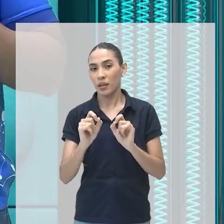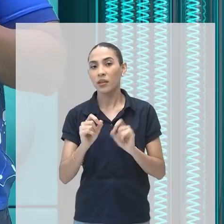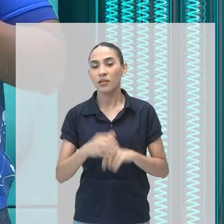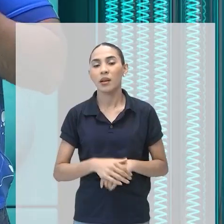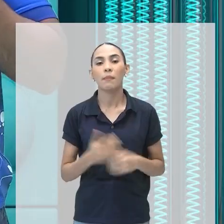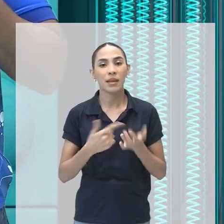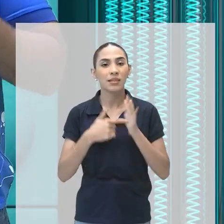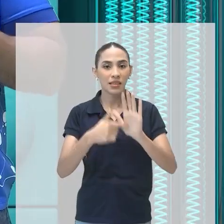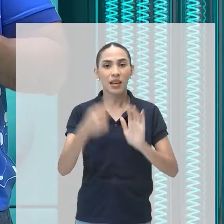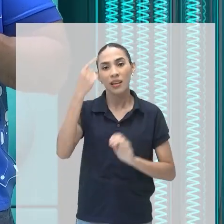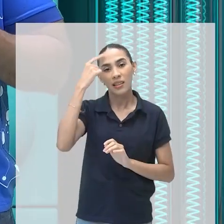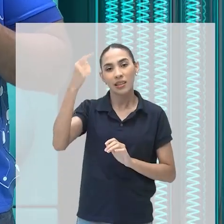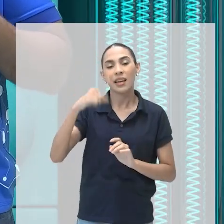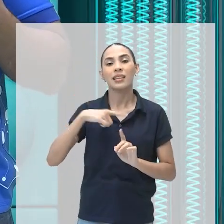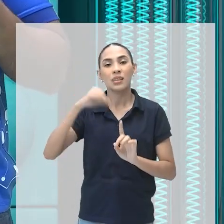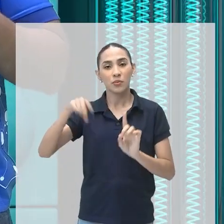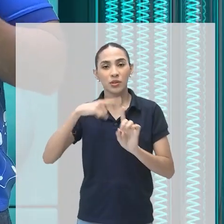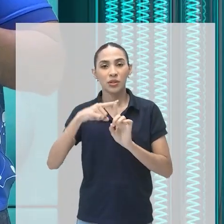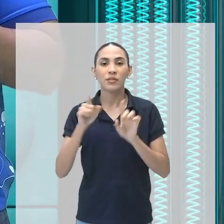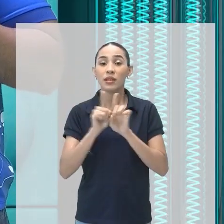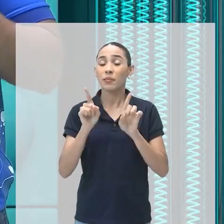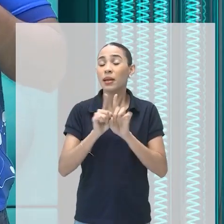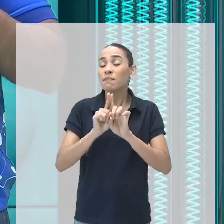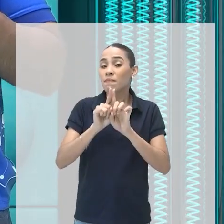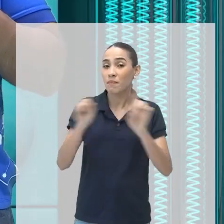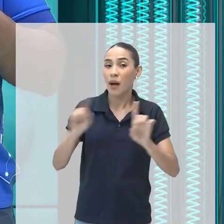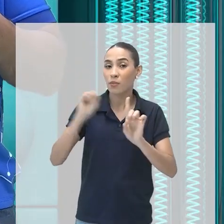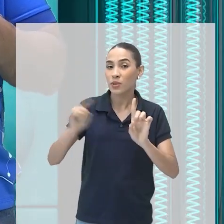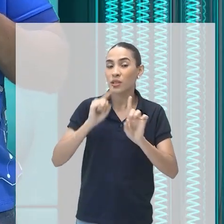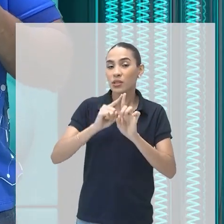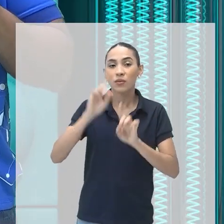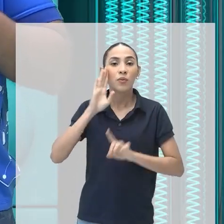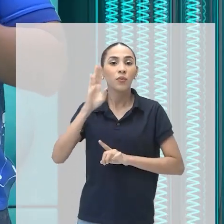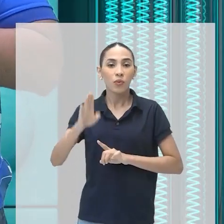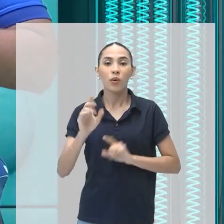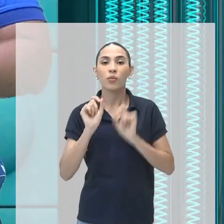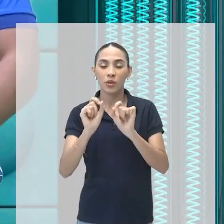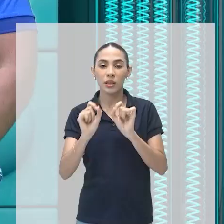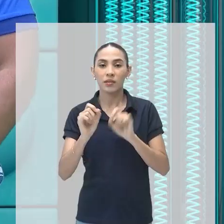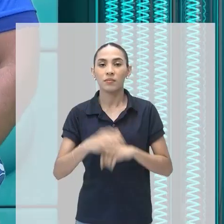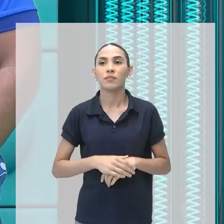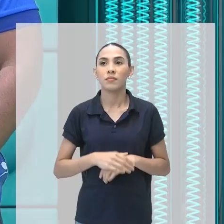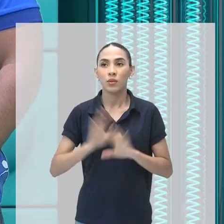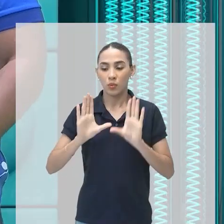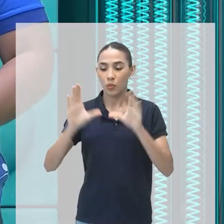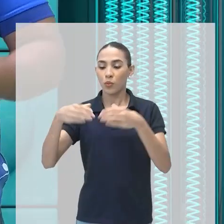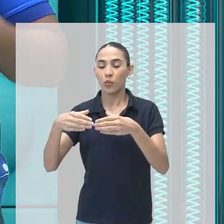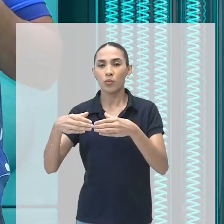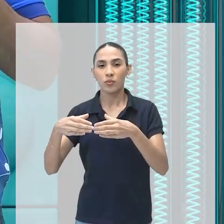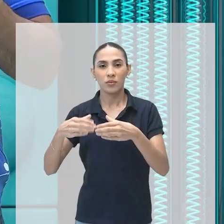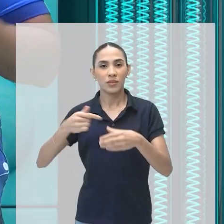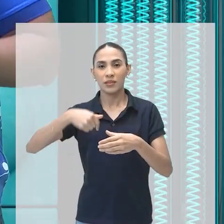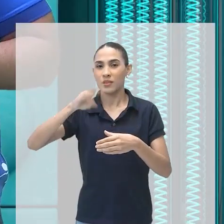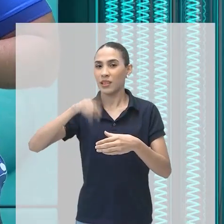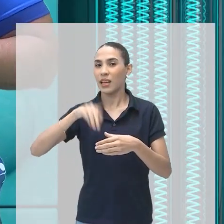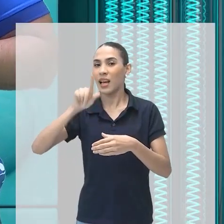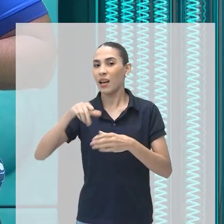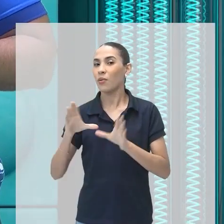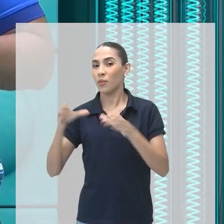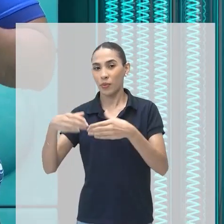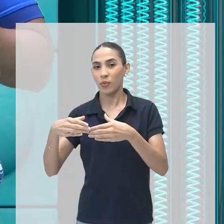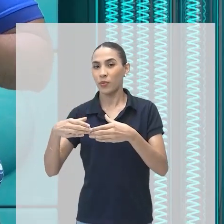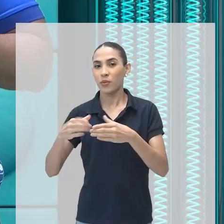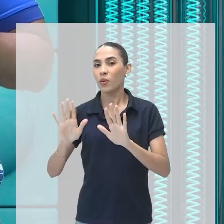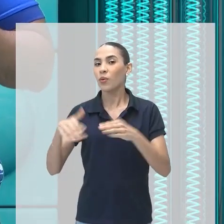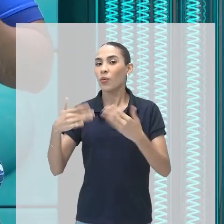levar uma ideia, ele tem uma finalidade, mas uma finalidade que é direcionada para determinado público. E quem é o público? Quem